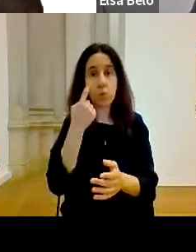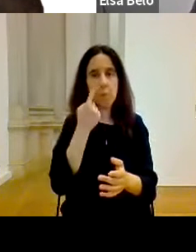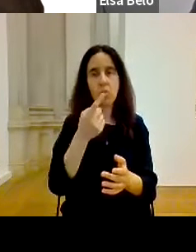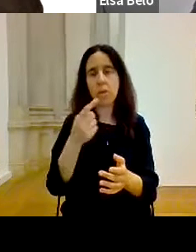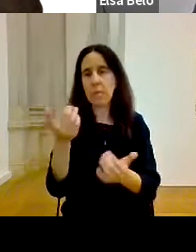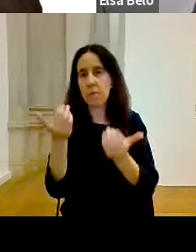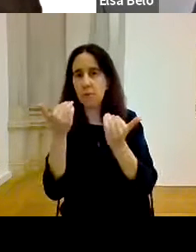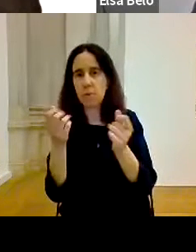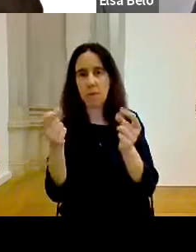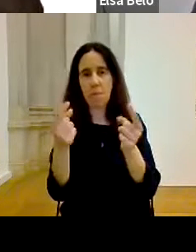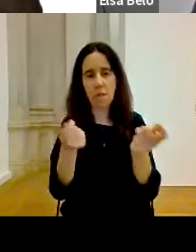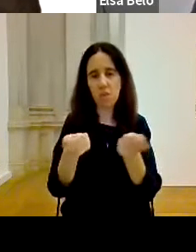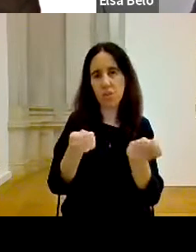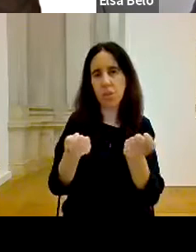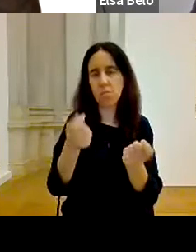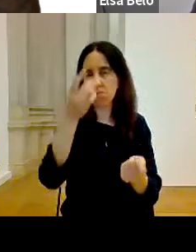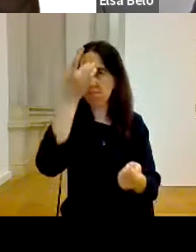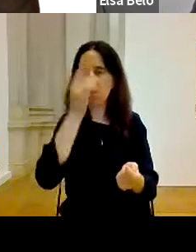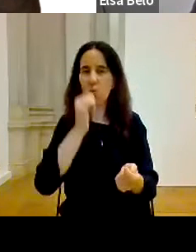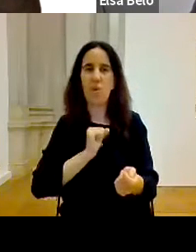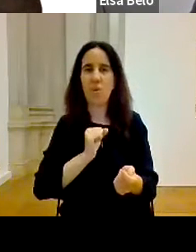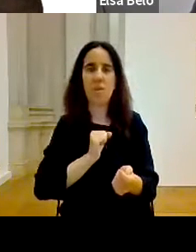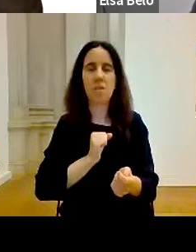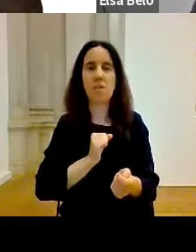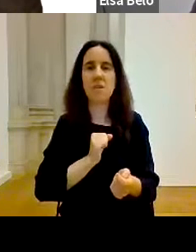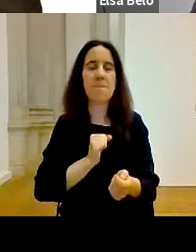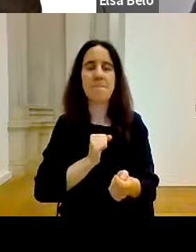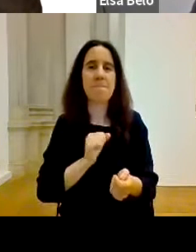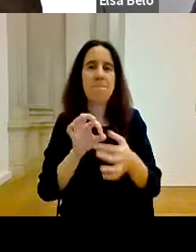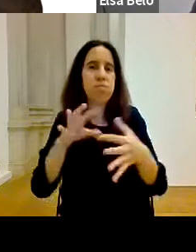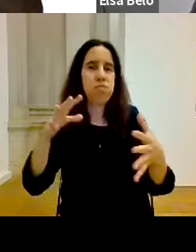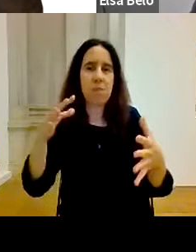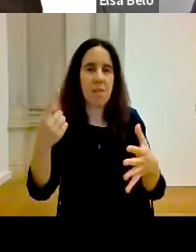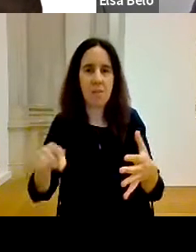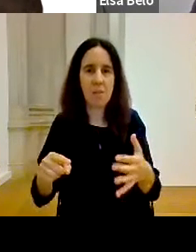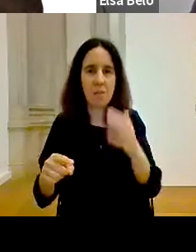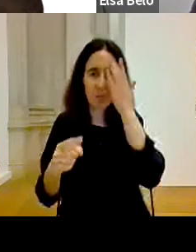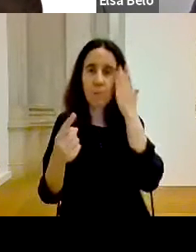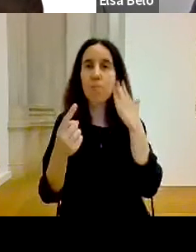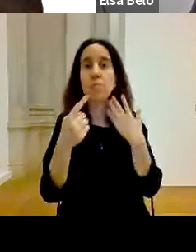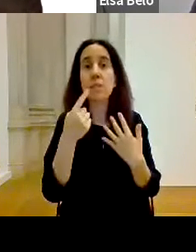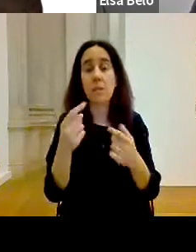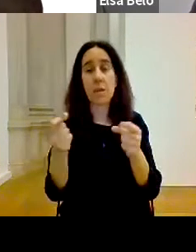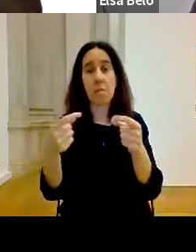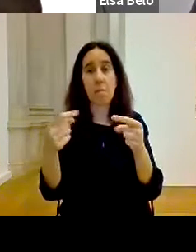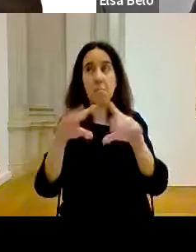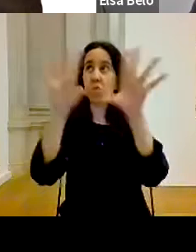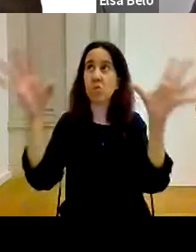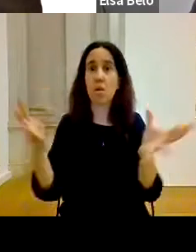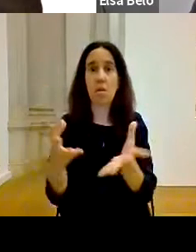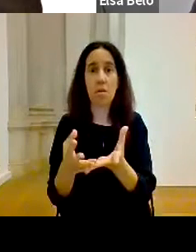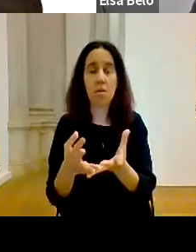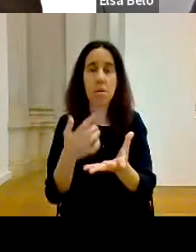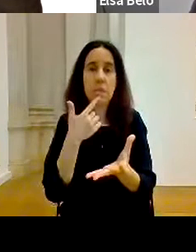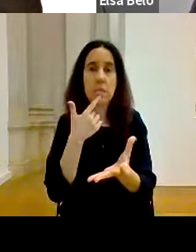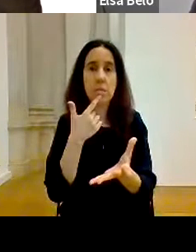por e-mail é, a meu ver, algo que é despropositado, porque, quer dizer, o e-mail é uma coisa, em geral,